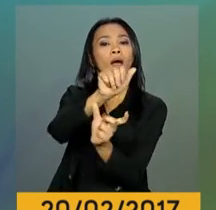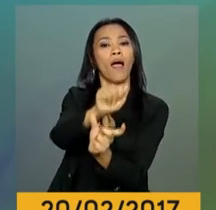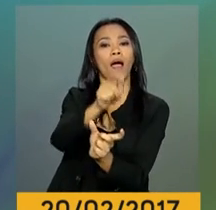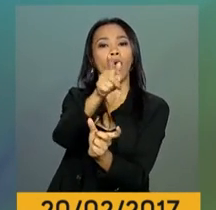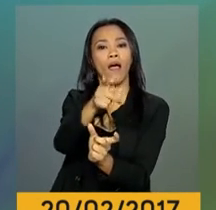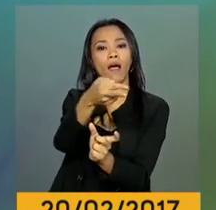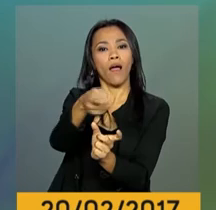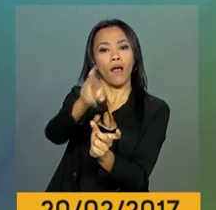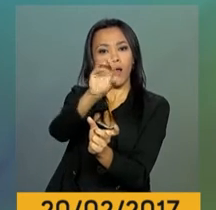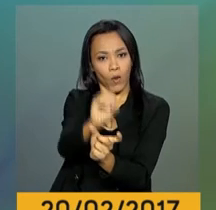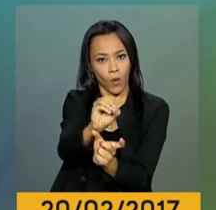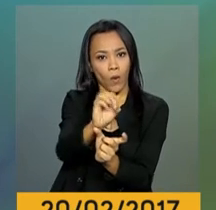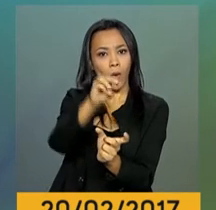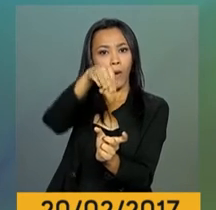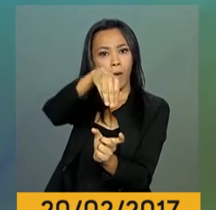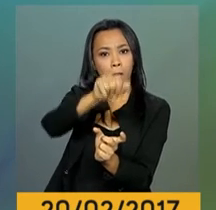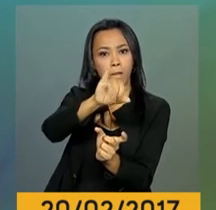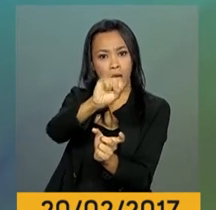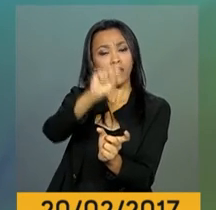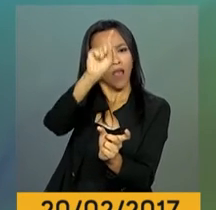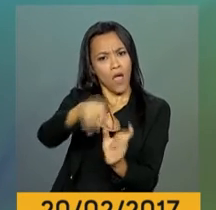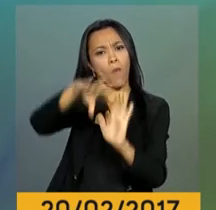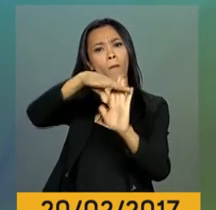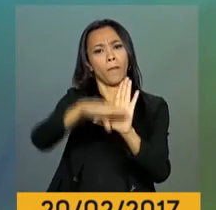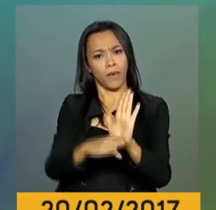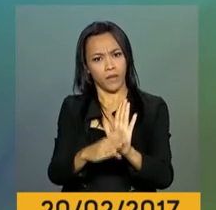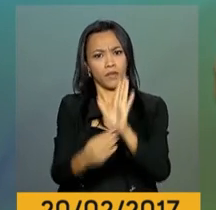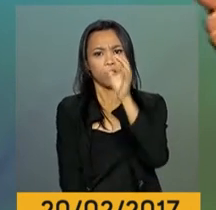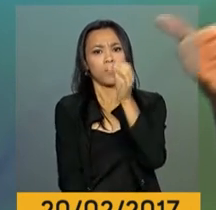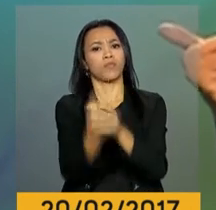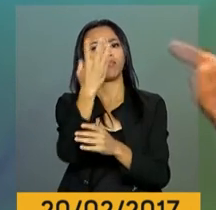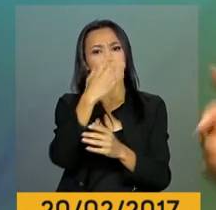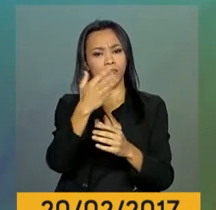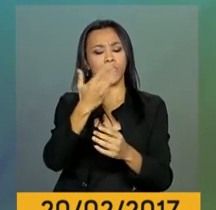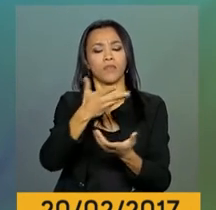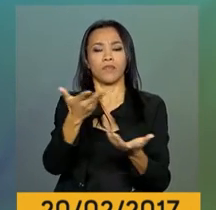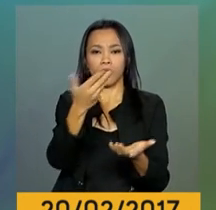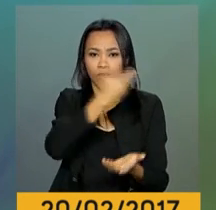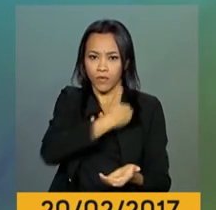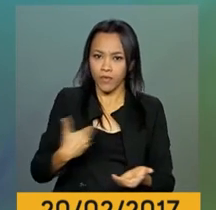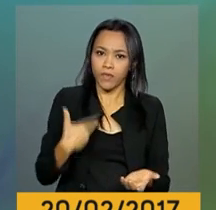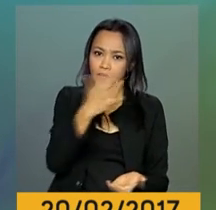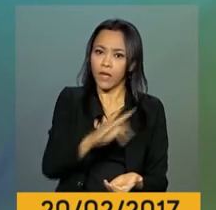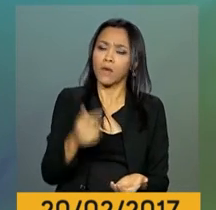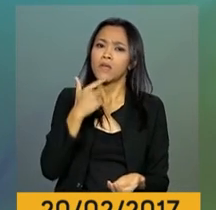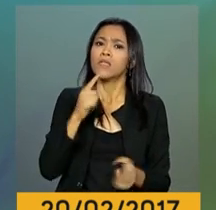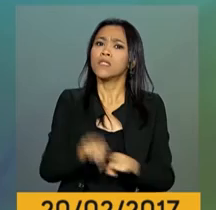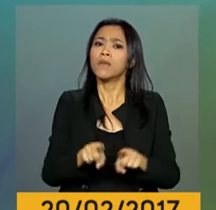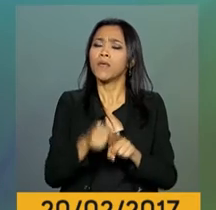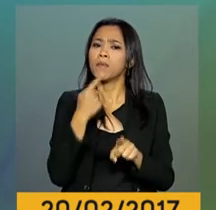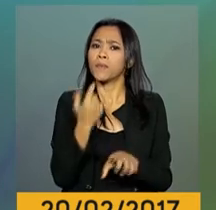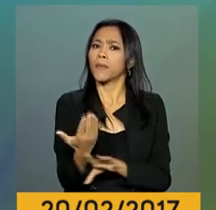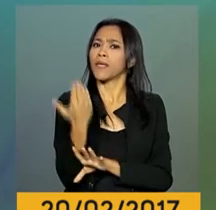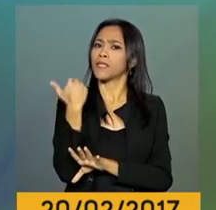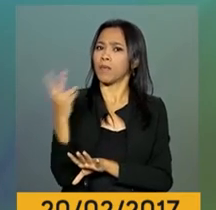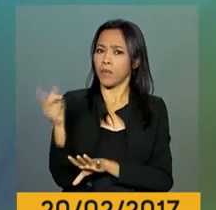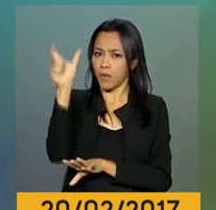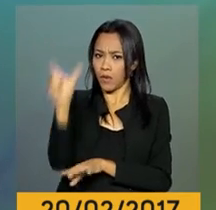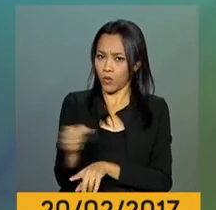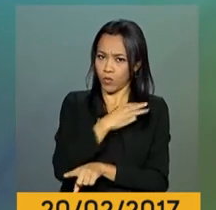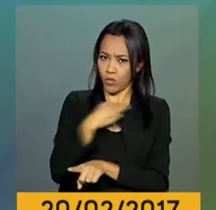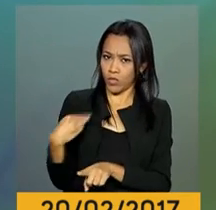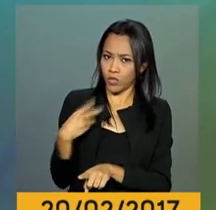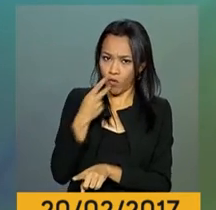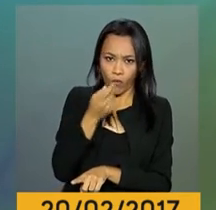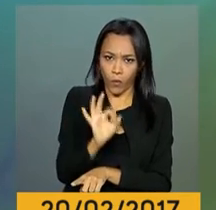plano que já estamos implementando em nível federal. Aliás, interessante, vocês sabem que nós fizemos muito recentemente, o Blairo não fez menção a isso, mas